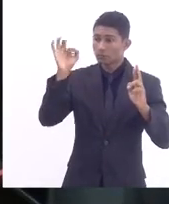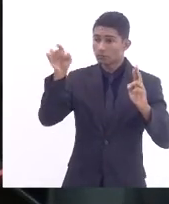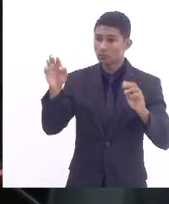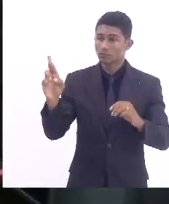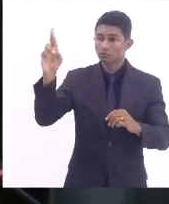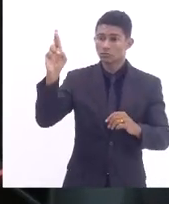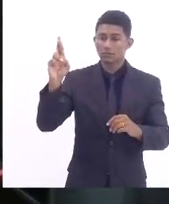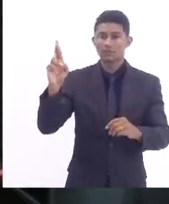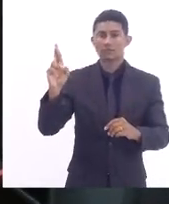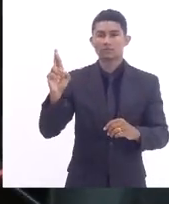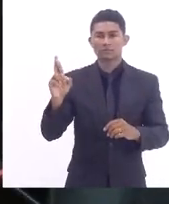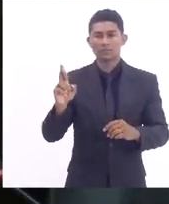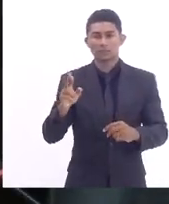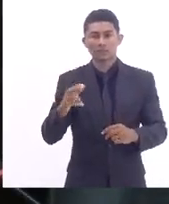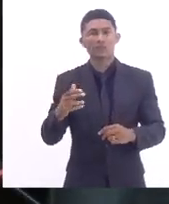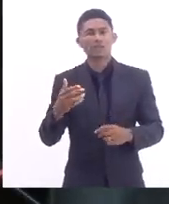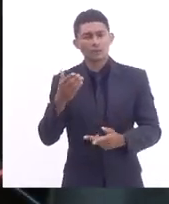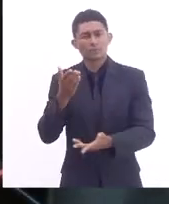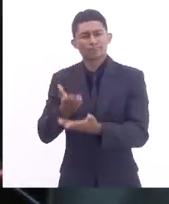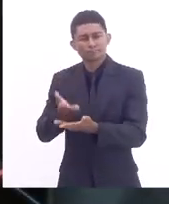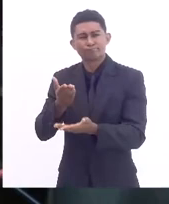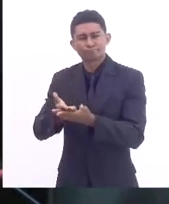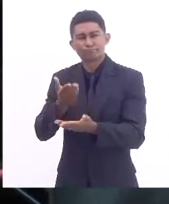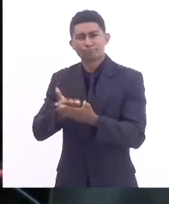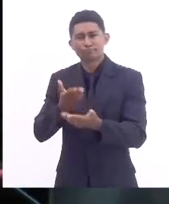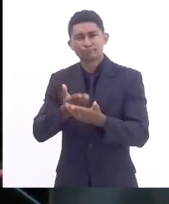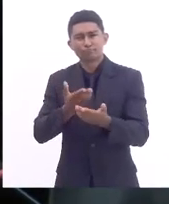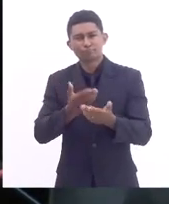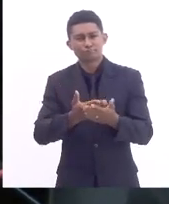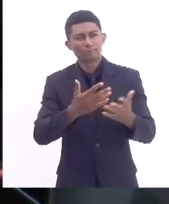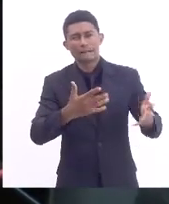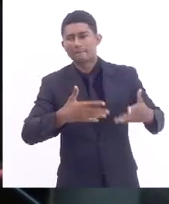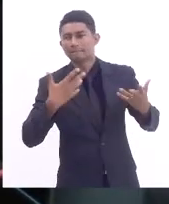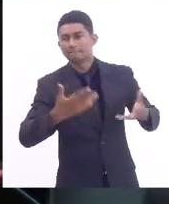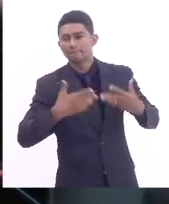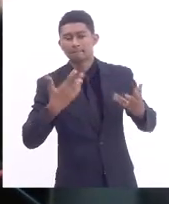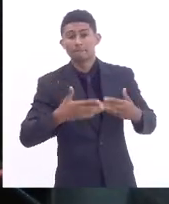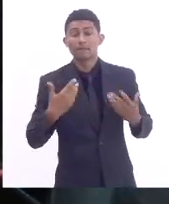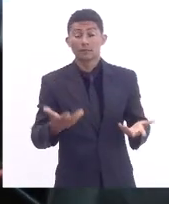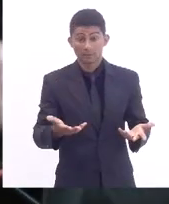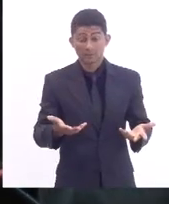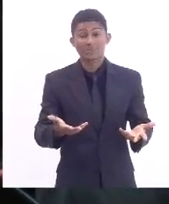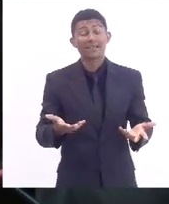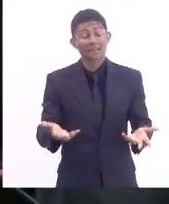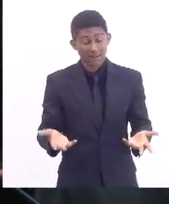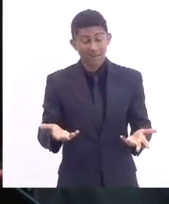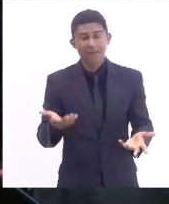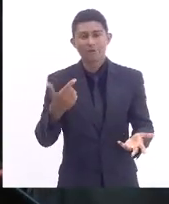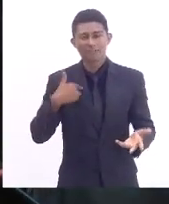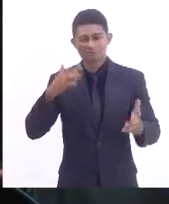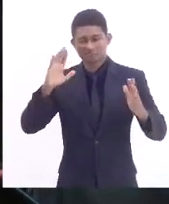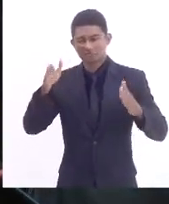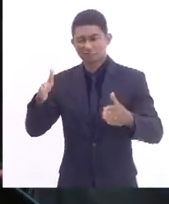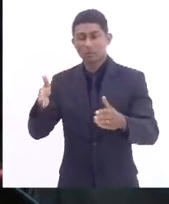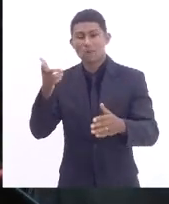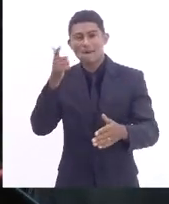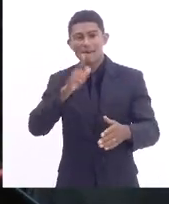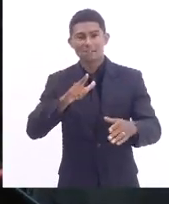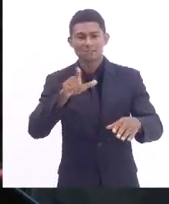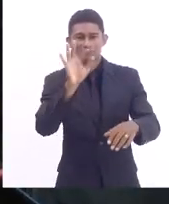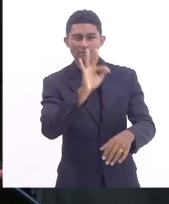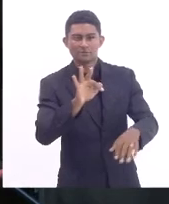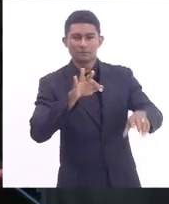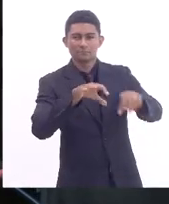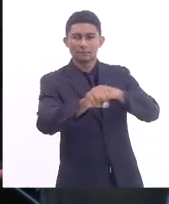ser o meu para estudar ele botava para estudar Me botaram para estudar e eu fazia tudo isso eu estudava me dedicava me tornei Engenheiro